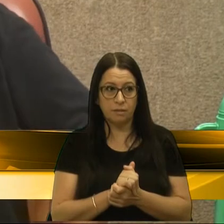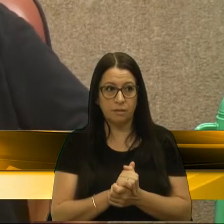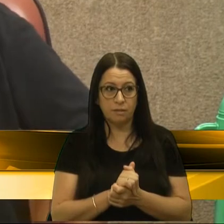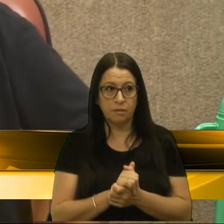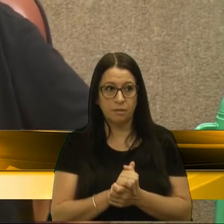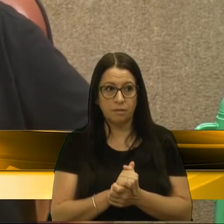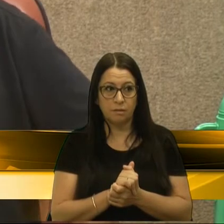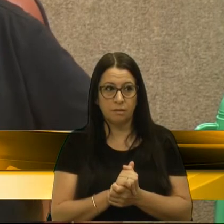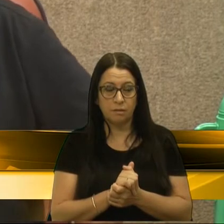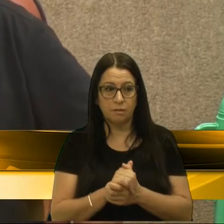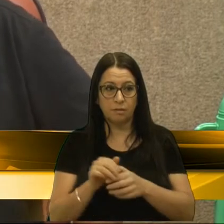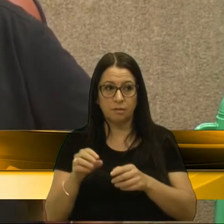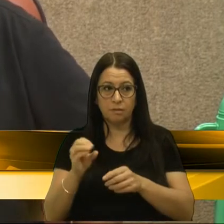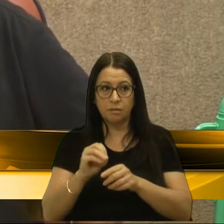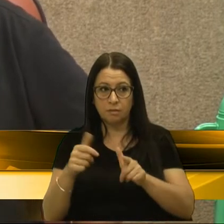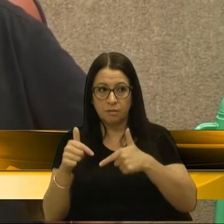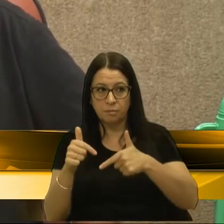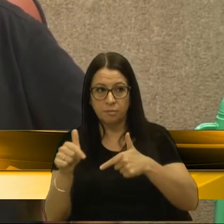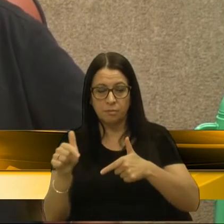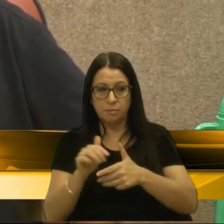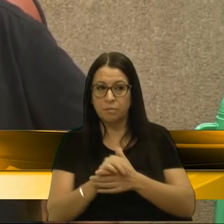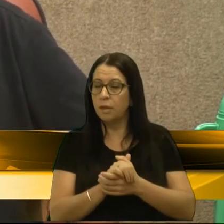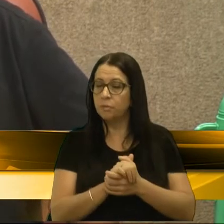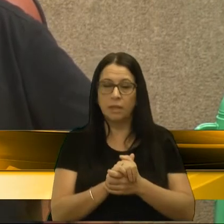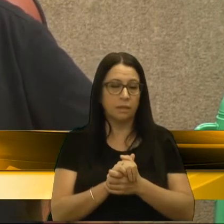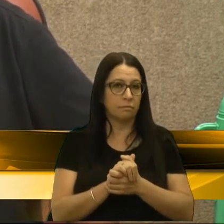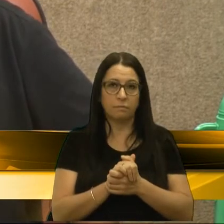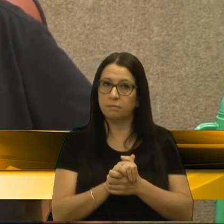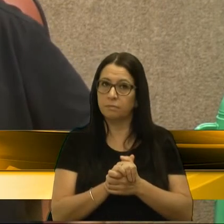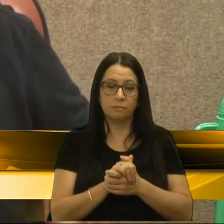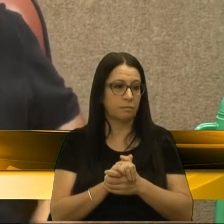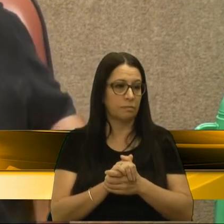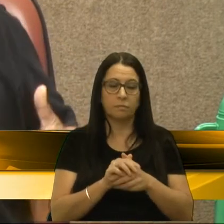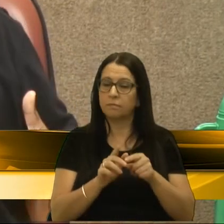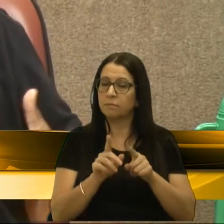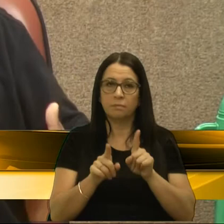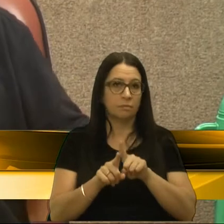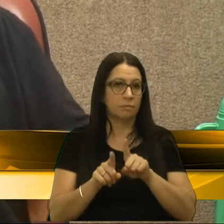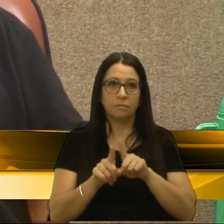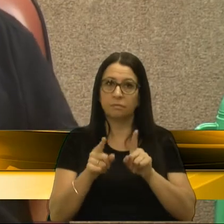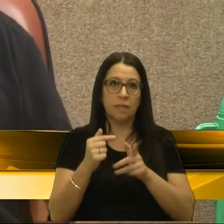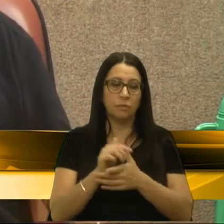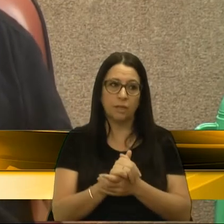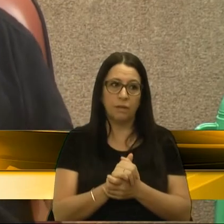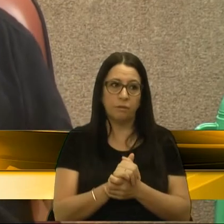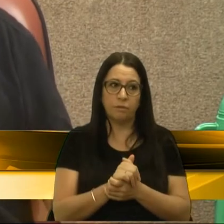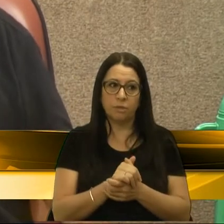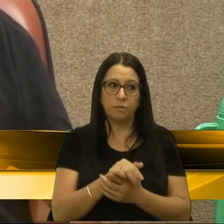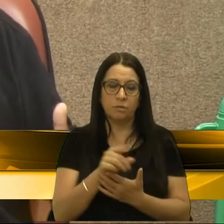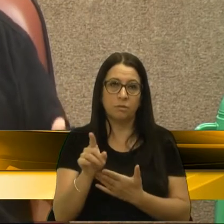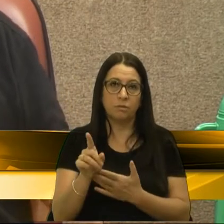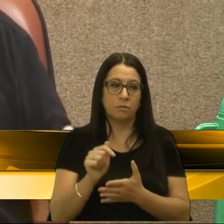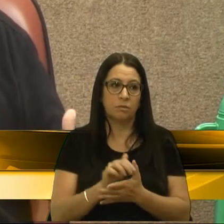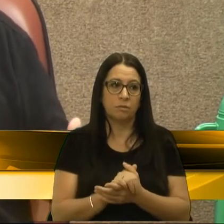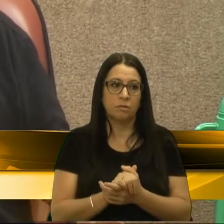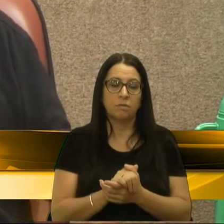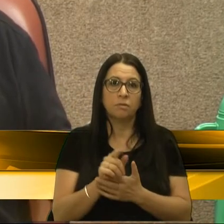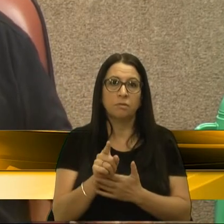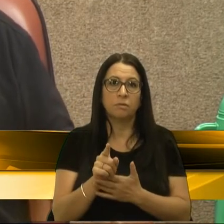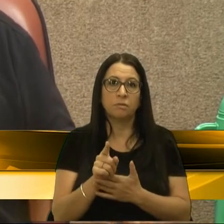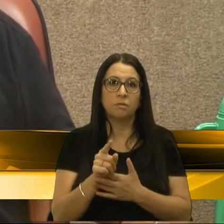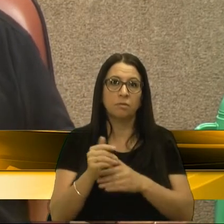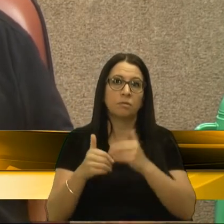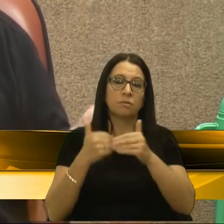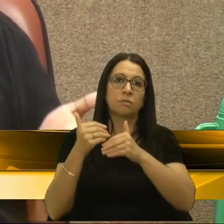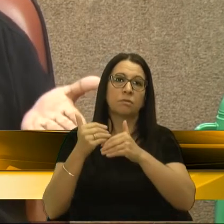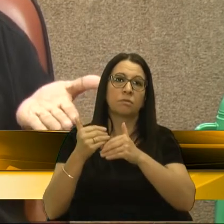belo trabalho e ela, uma coisa que ela sempre fez foi se dedicar à mãe. Sempre se dedicou ao cuidado